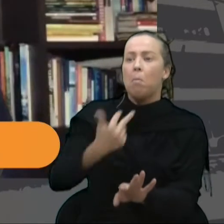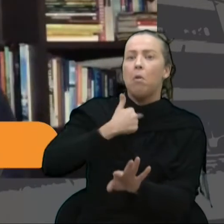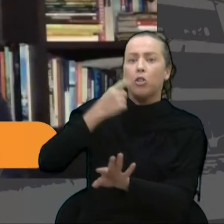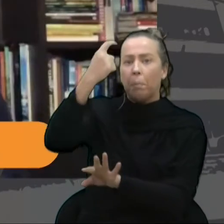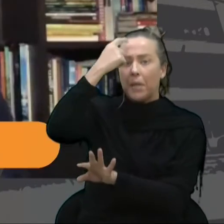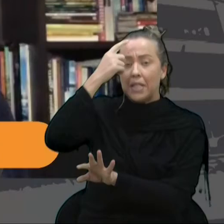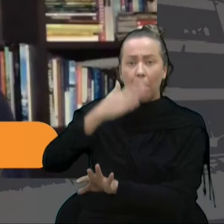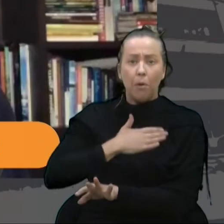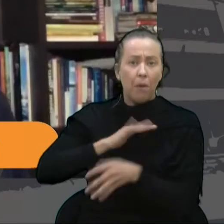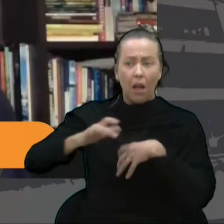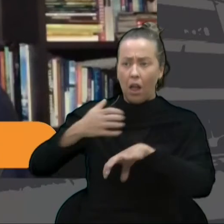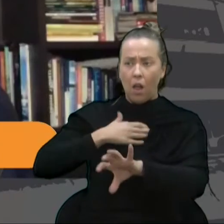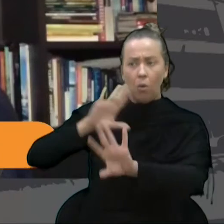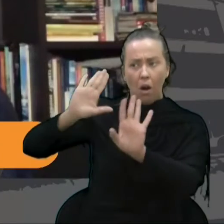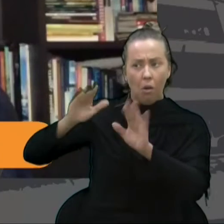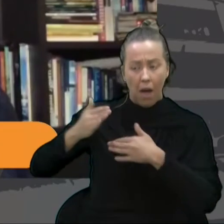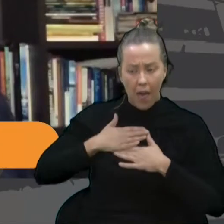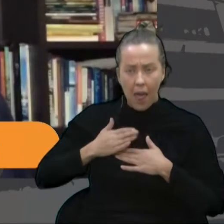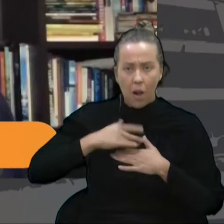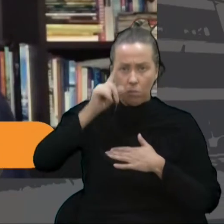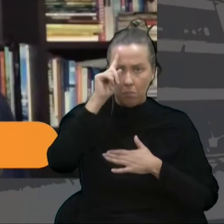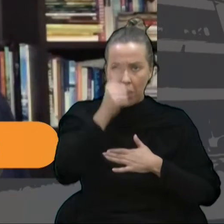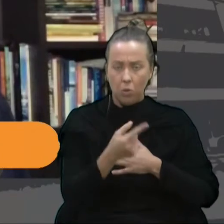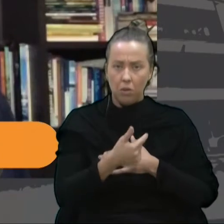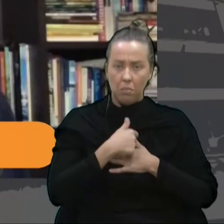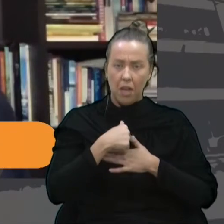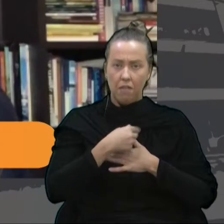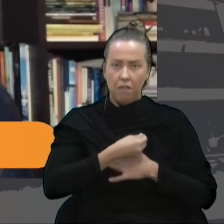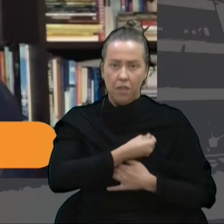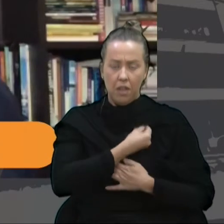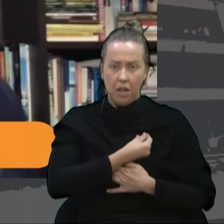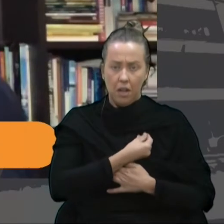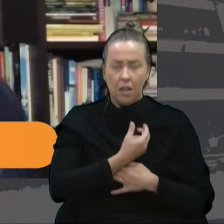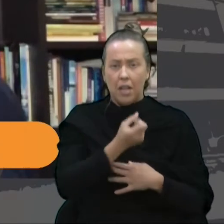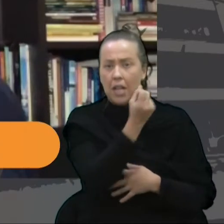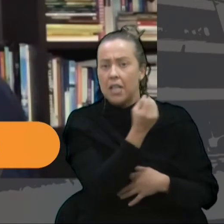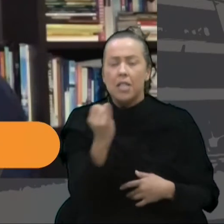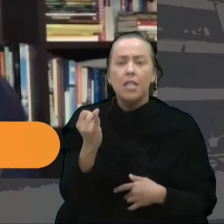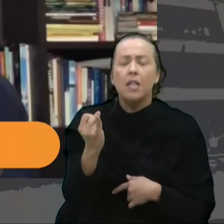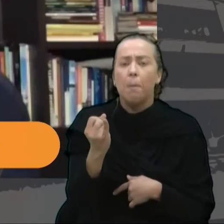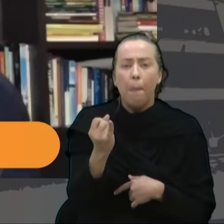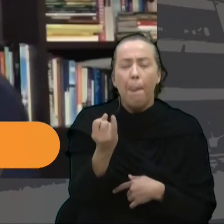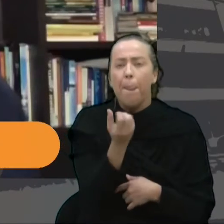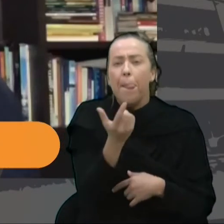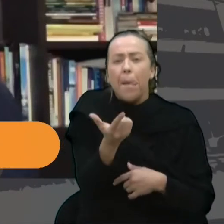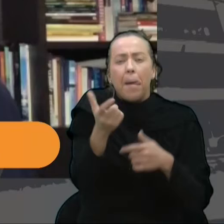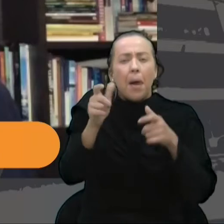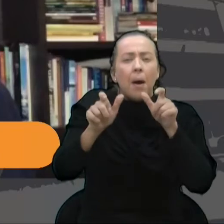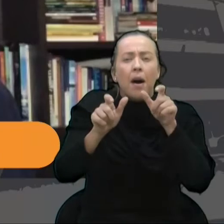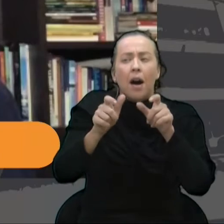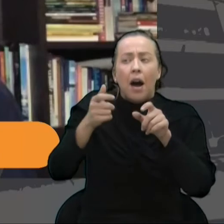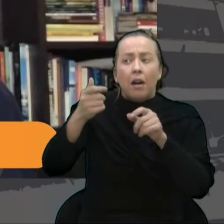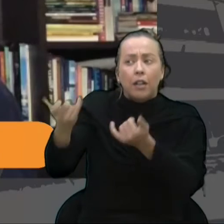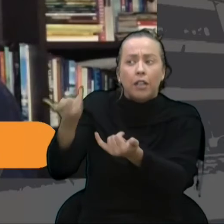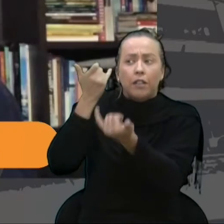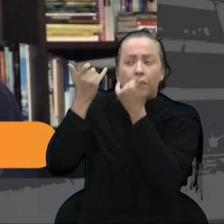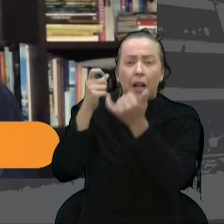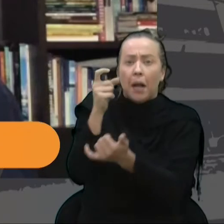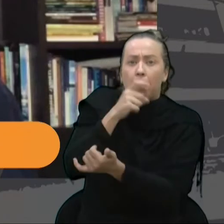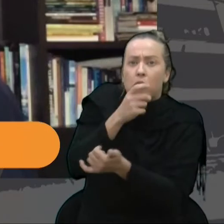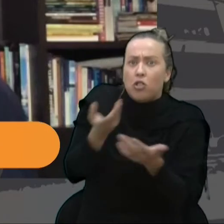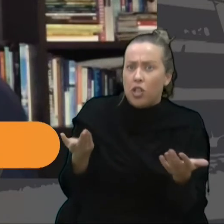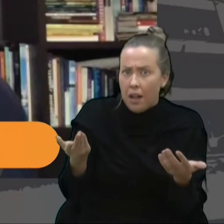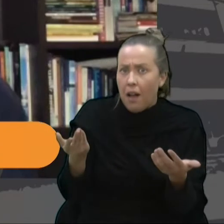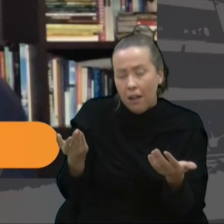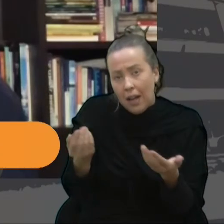por mim. Eu tomo as minhas decisões. Né? E se alguém estiver me passando mentira, né,